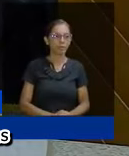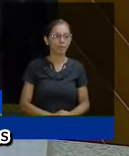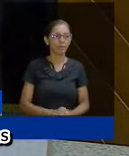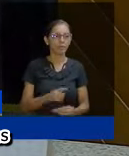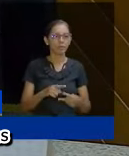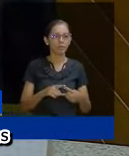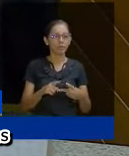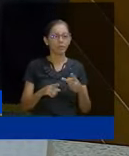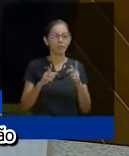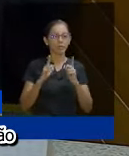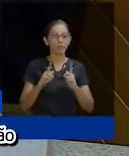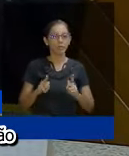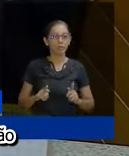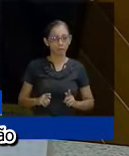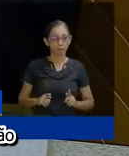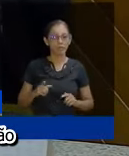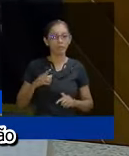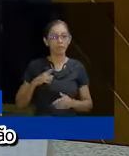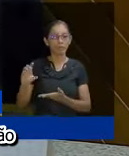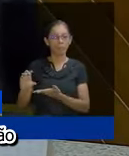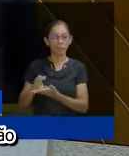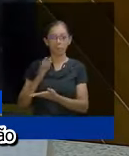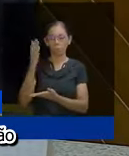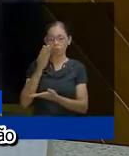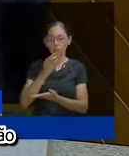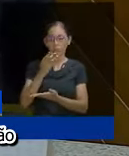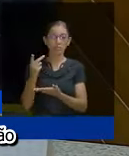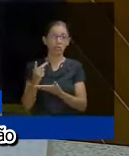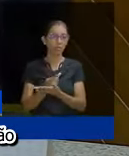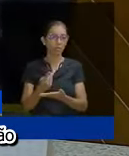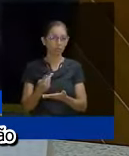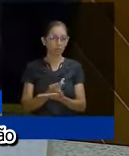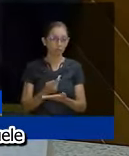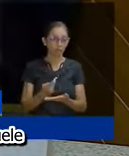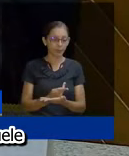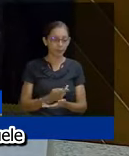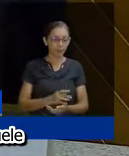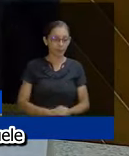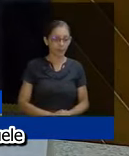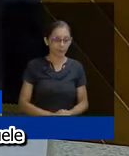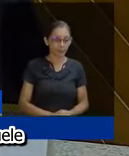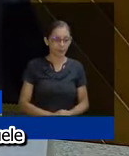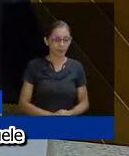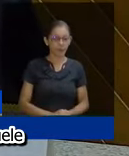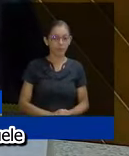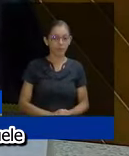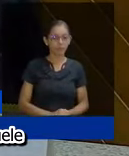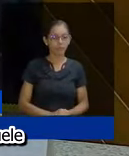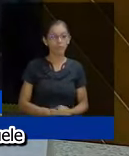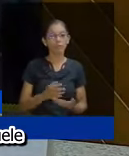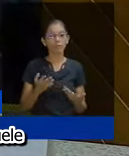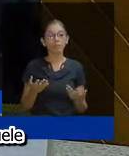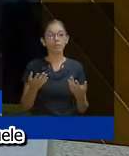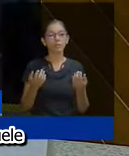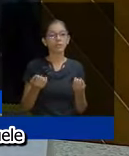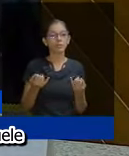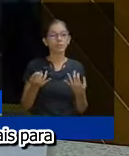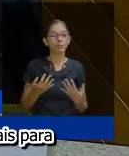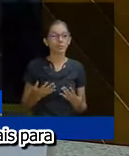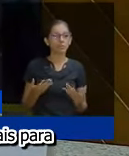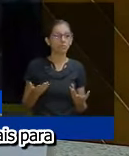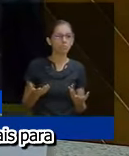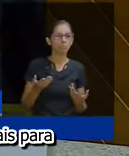gestores que tiveram as contas julgadas irregulares sabiam da inexecução e não havia qualquer razão plausível, pelo menos